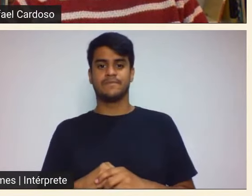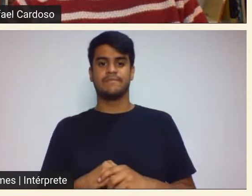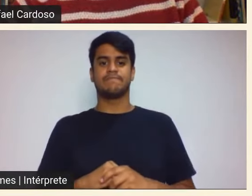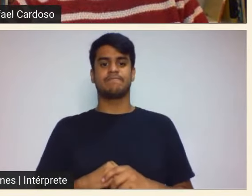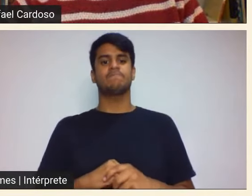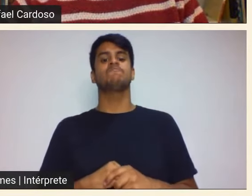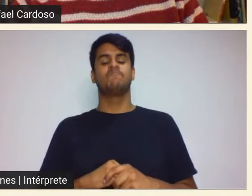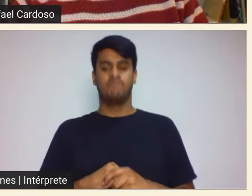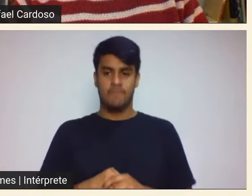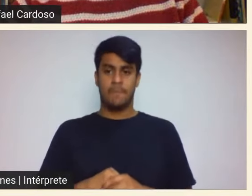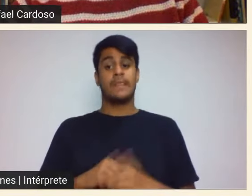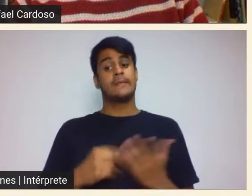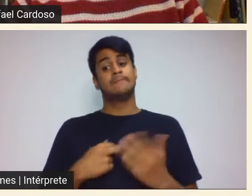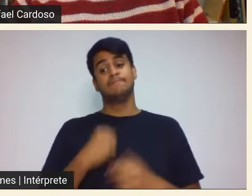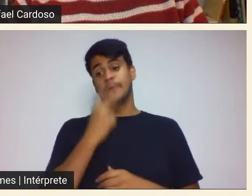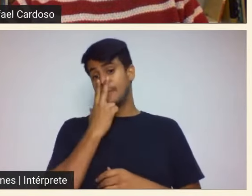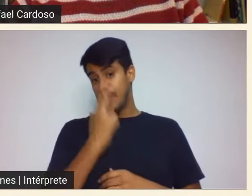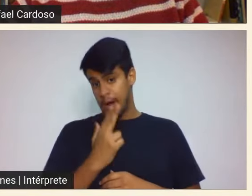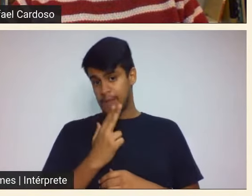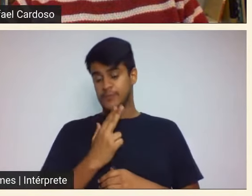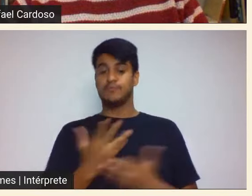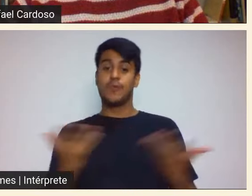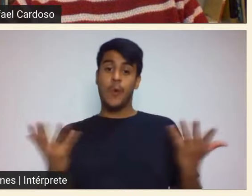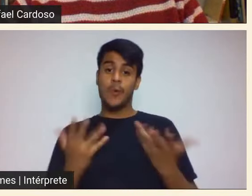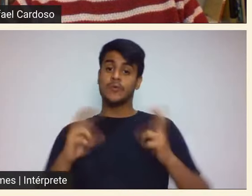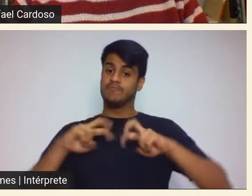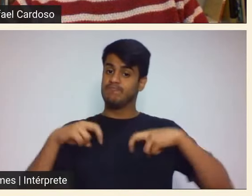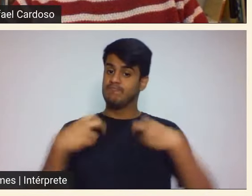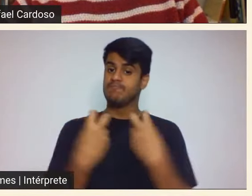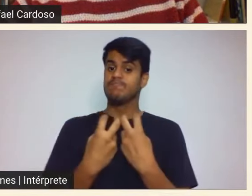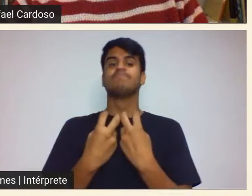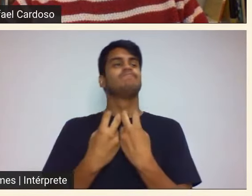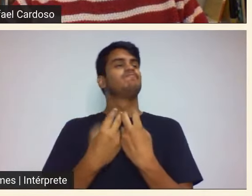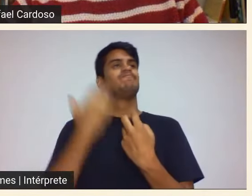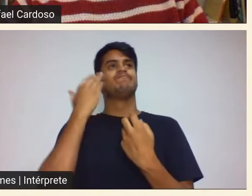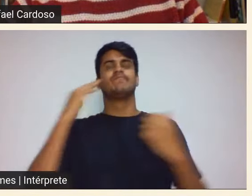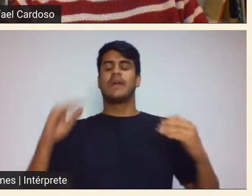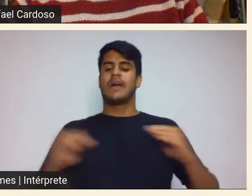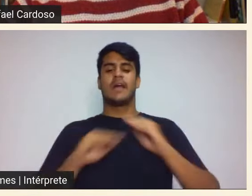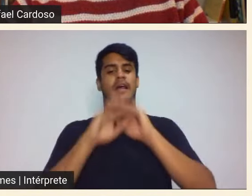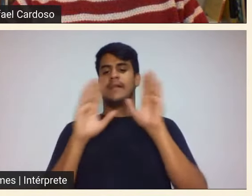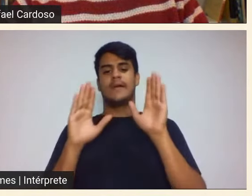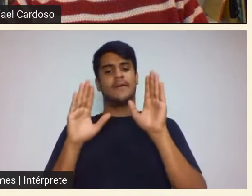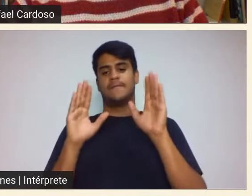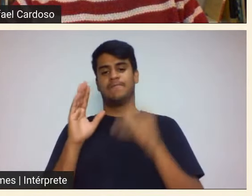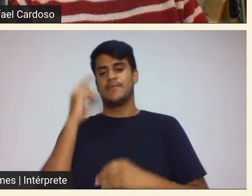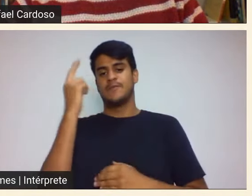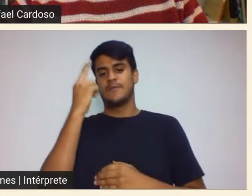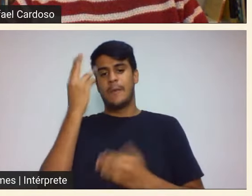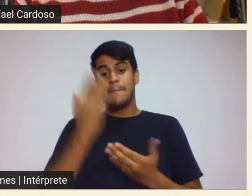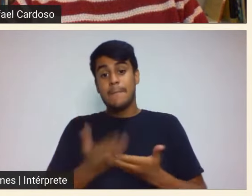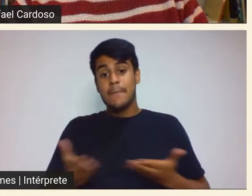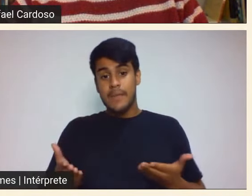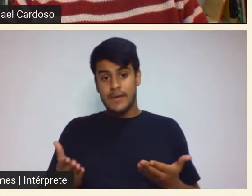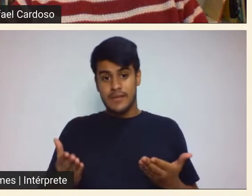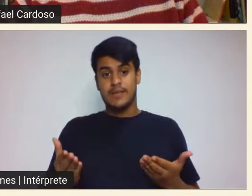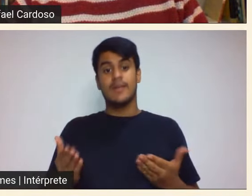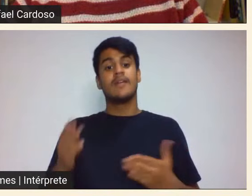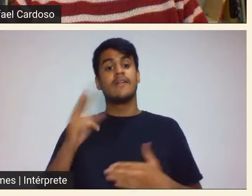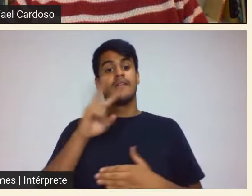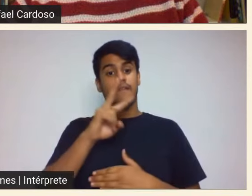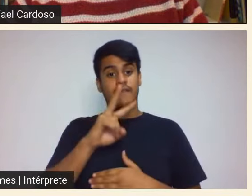Bom, então eu acho que esta mesa de hoje deixou clara que não podemos perder o que vai ser a carreira de